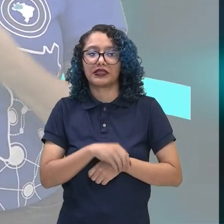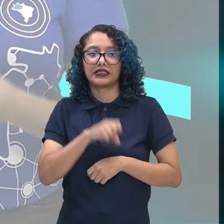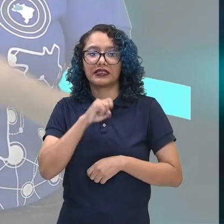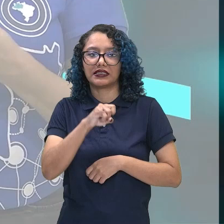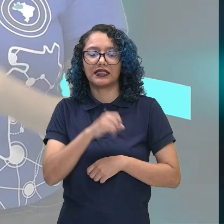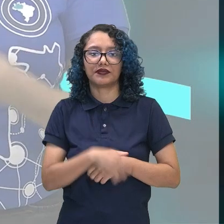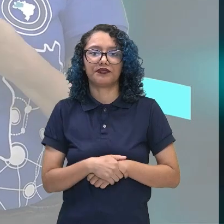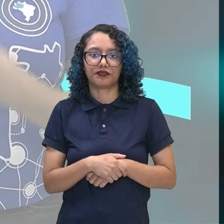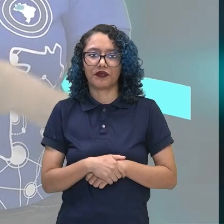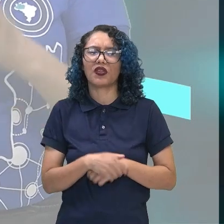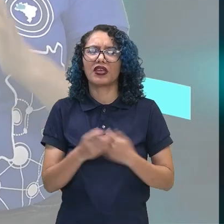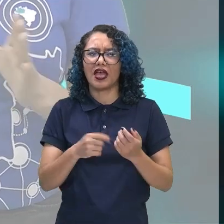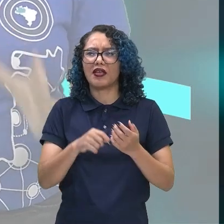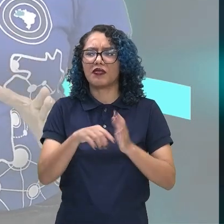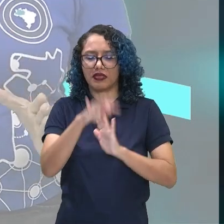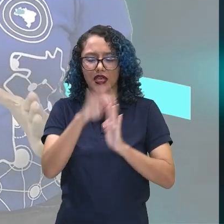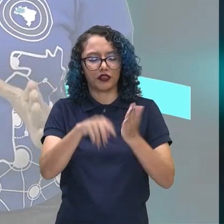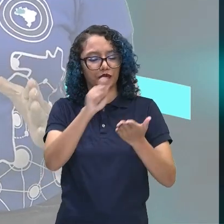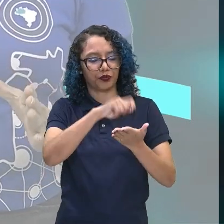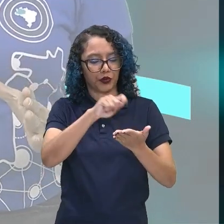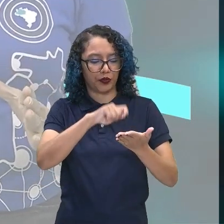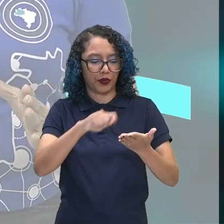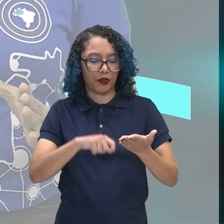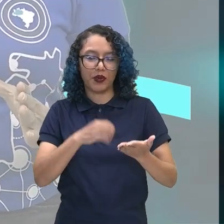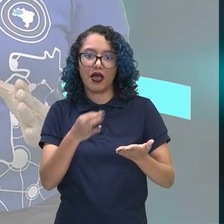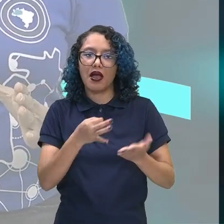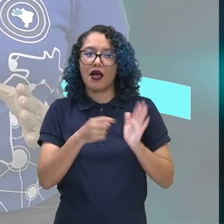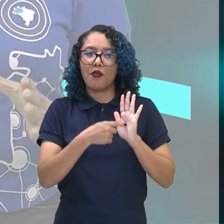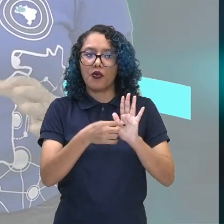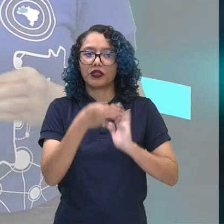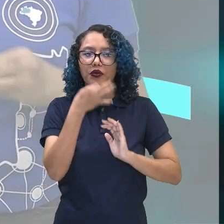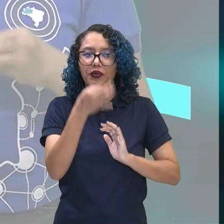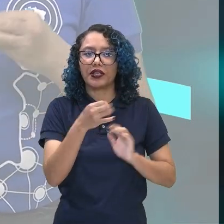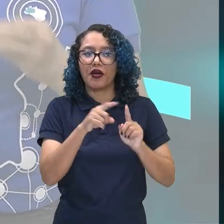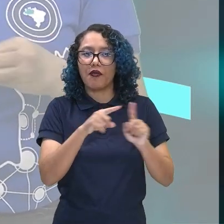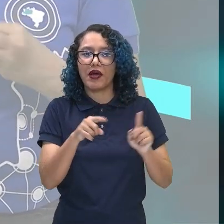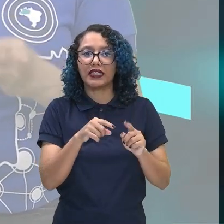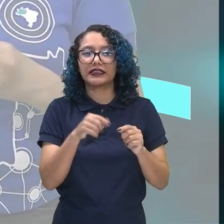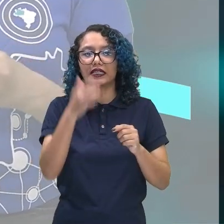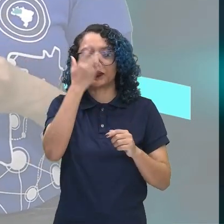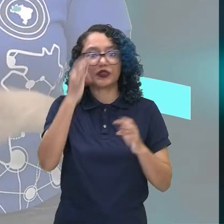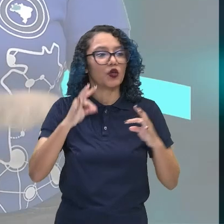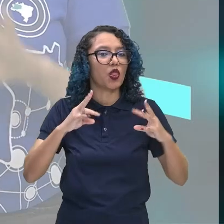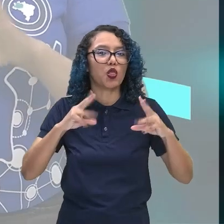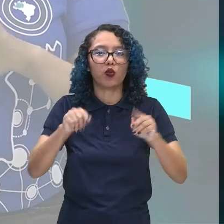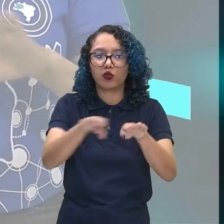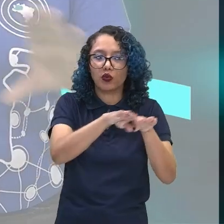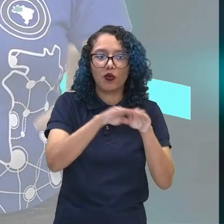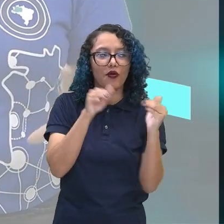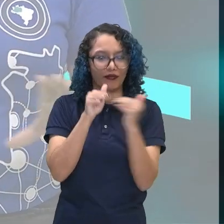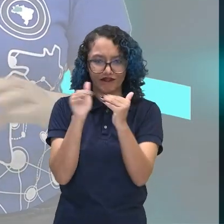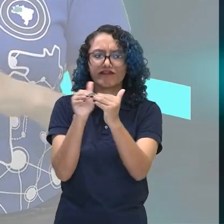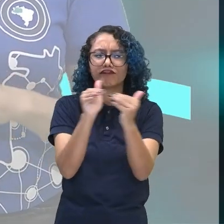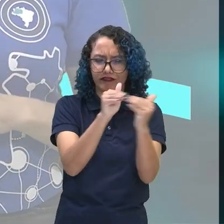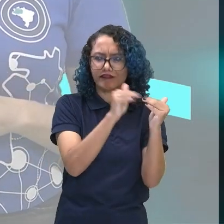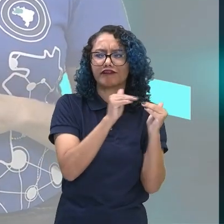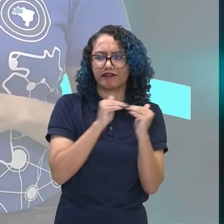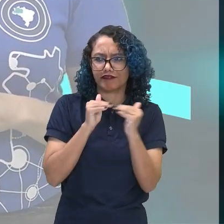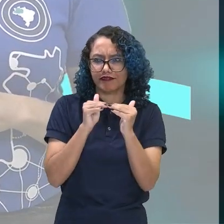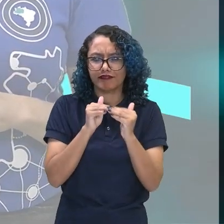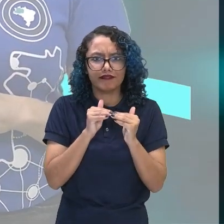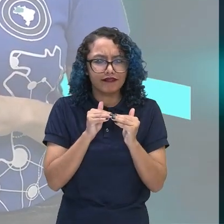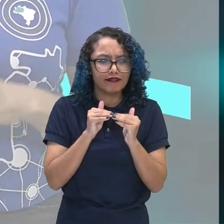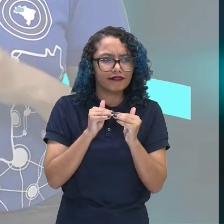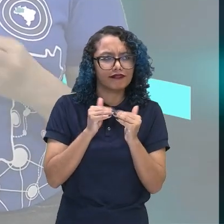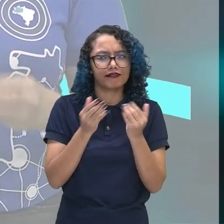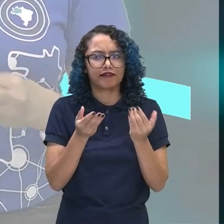que todo mundo ali acha a mesma coisa, né? Nós opinamos todos